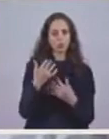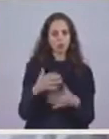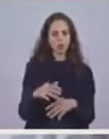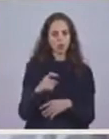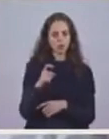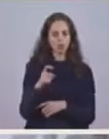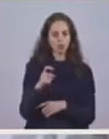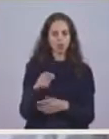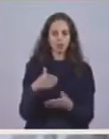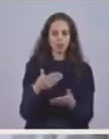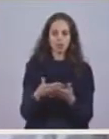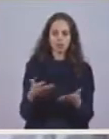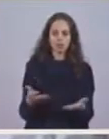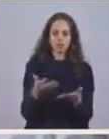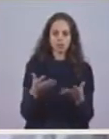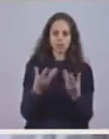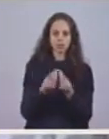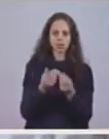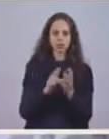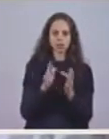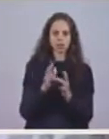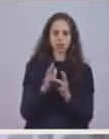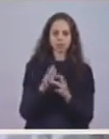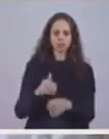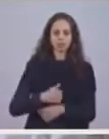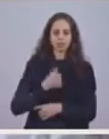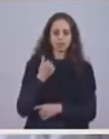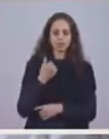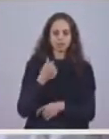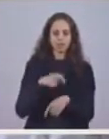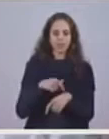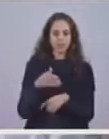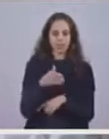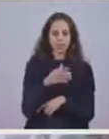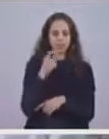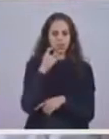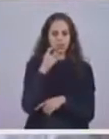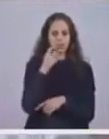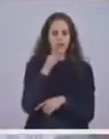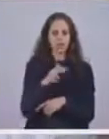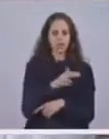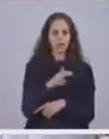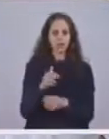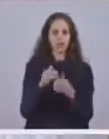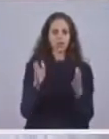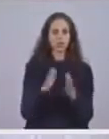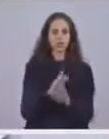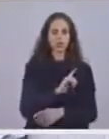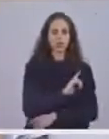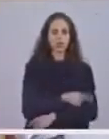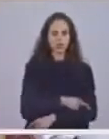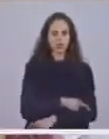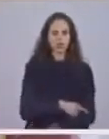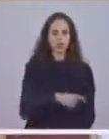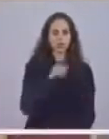para que possais celebrar com Cristo o triunfo pascal. Amém. Abençoe-vos Deus